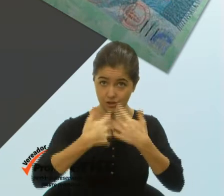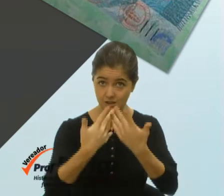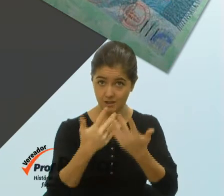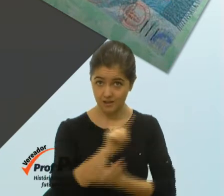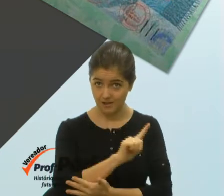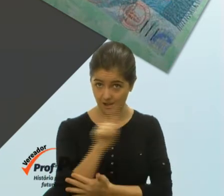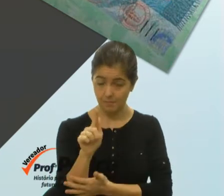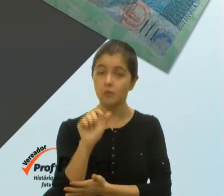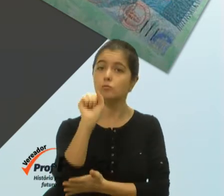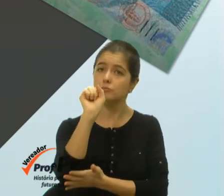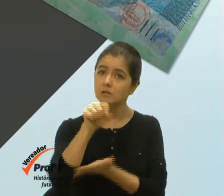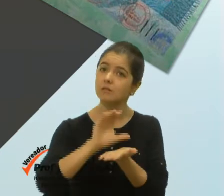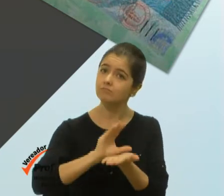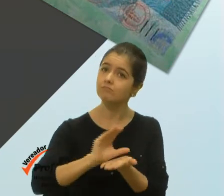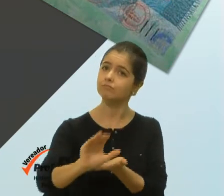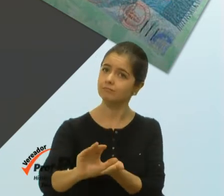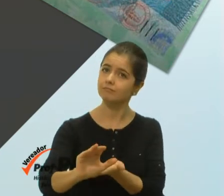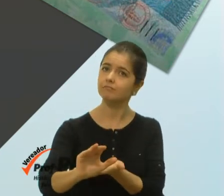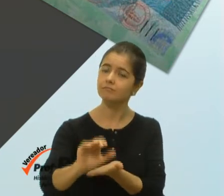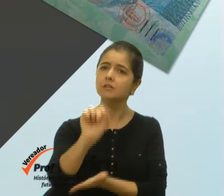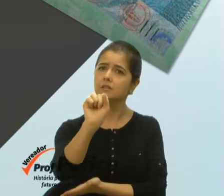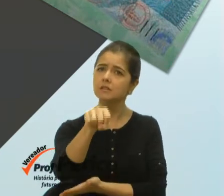investimento. Senhoras e senhores,